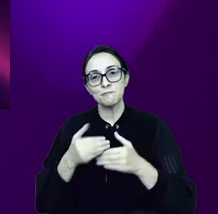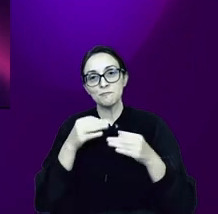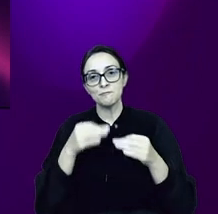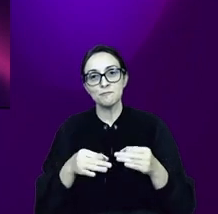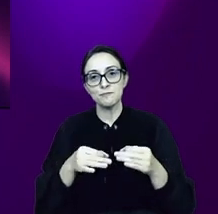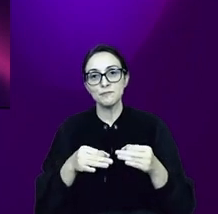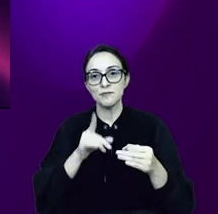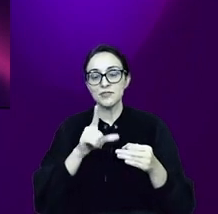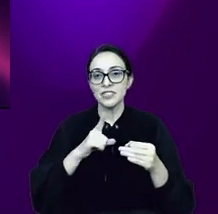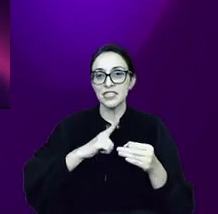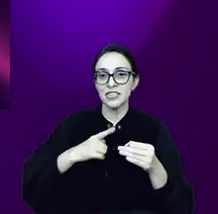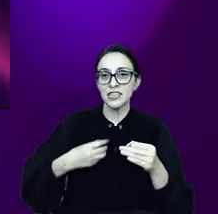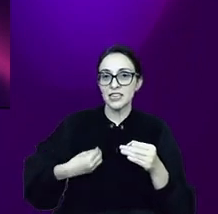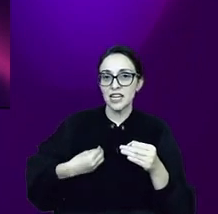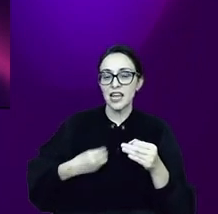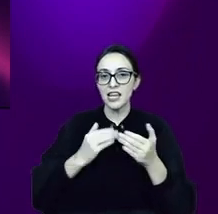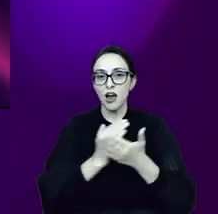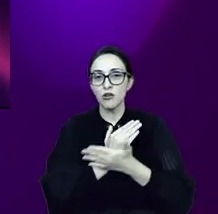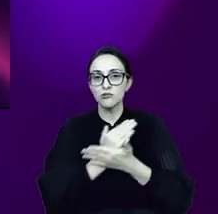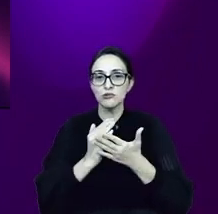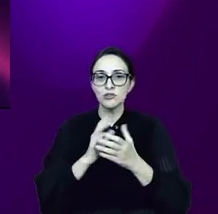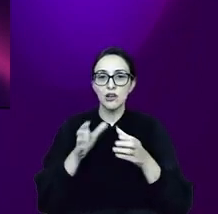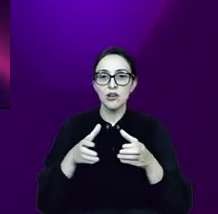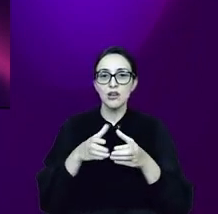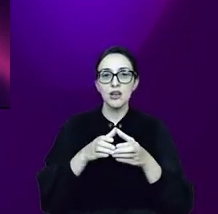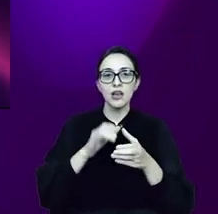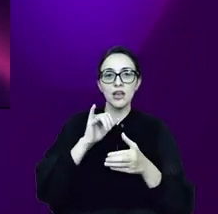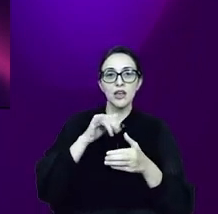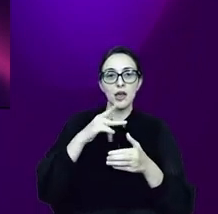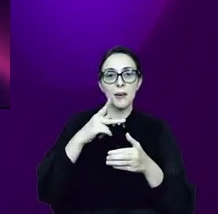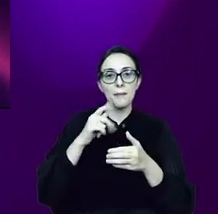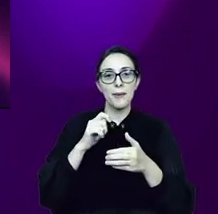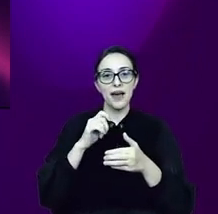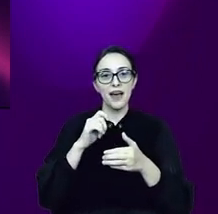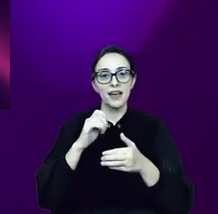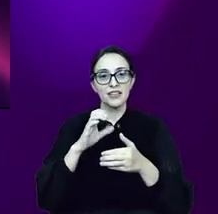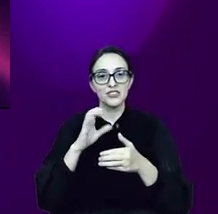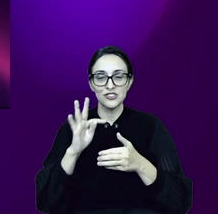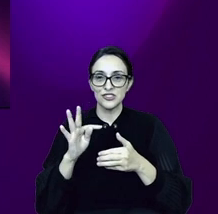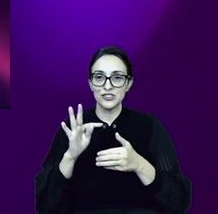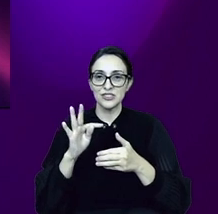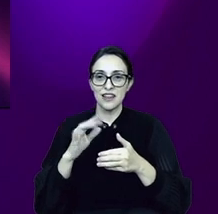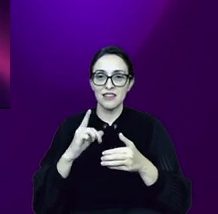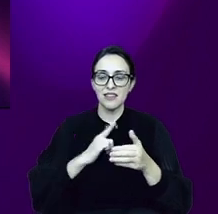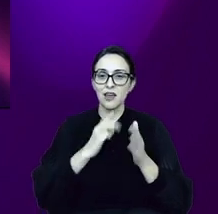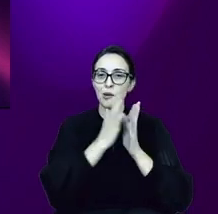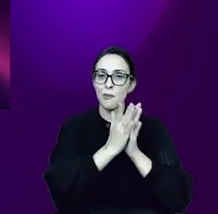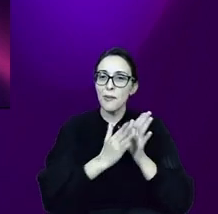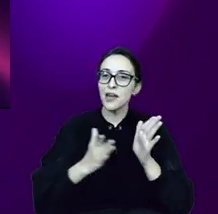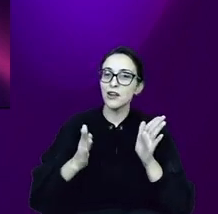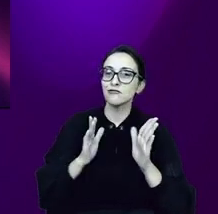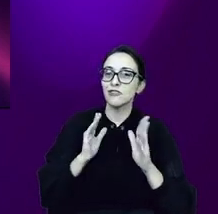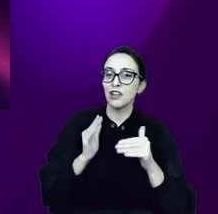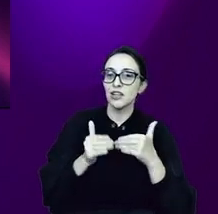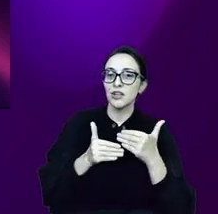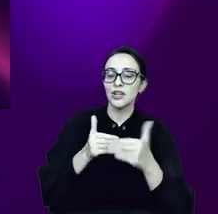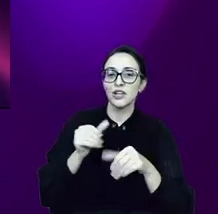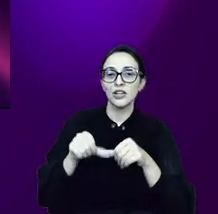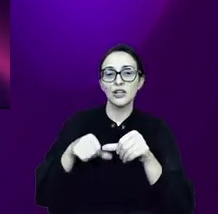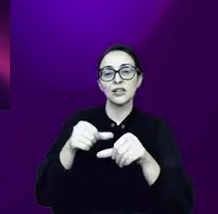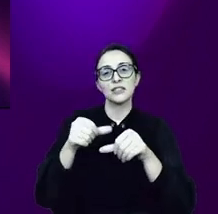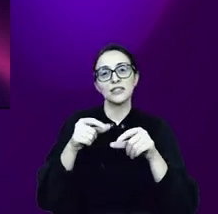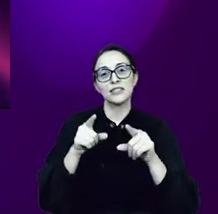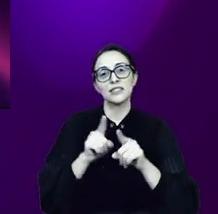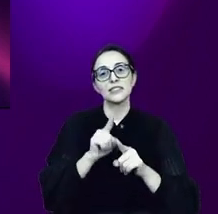consolidadas, existem alguns consórcios, como o IMPACT, que faz periódicas atualizações, e com base nele